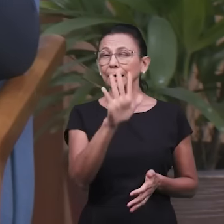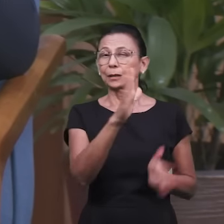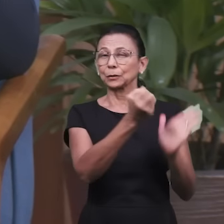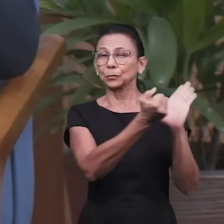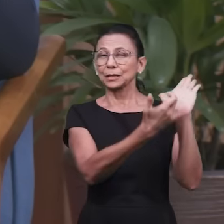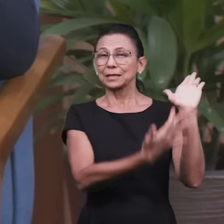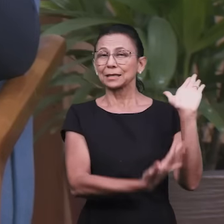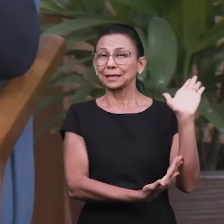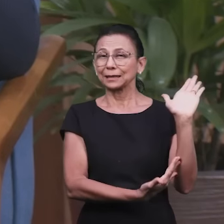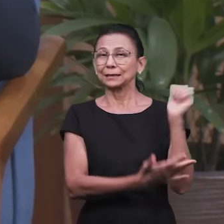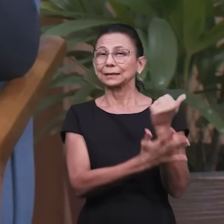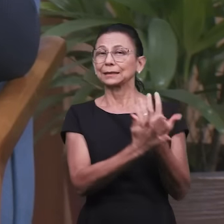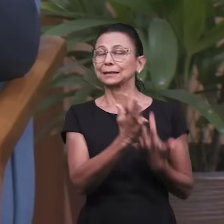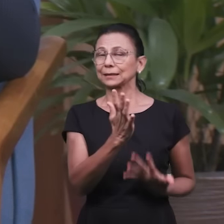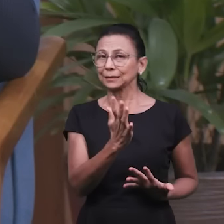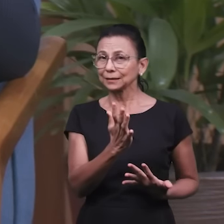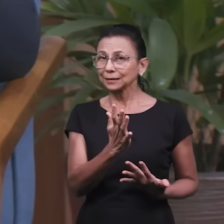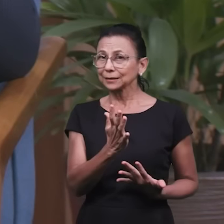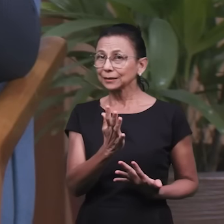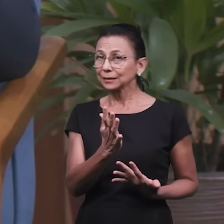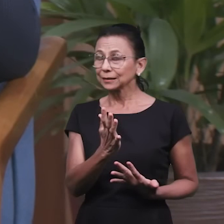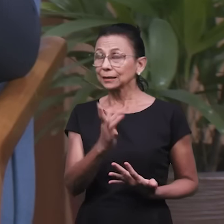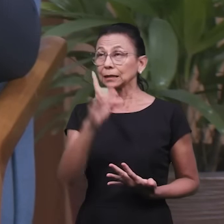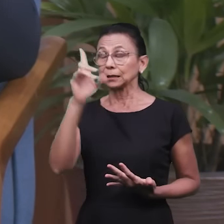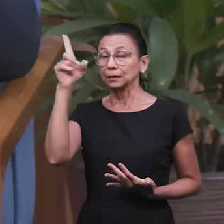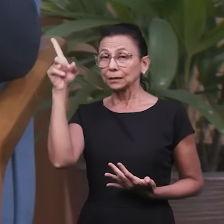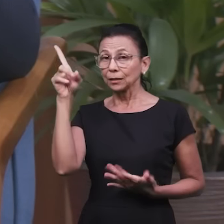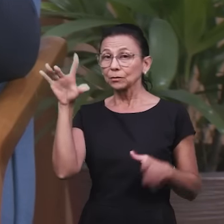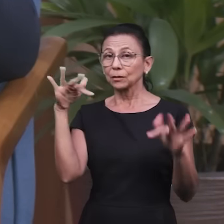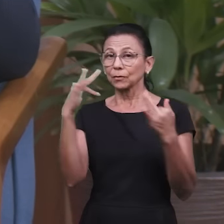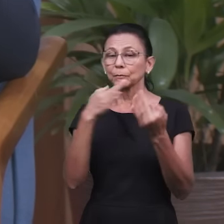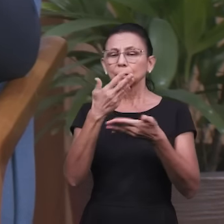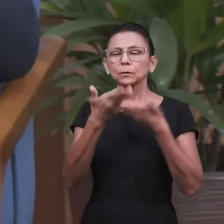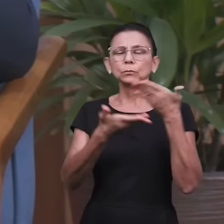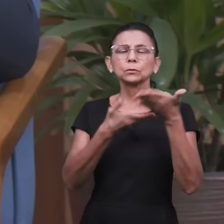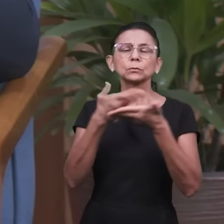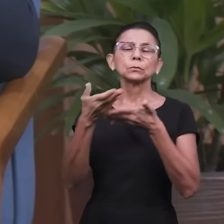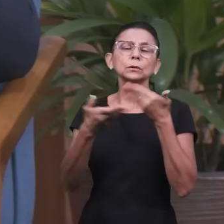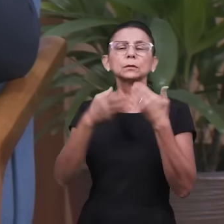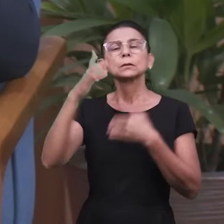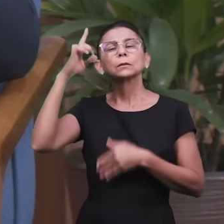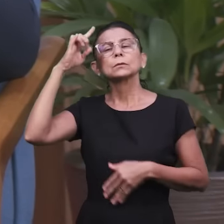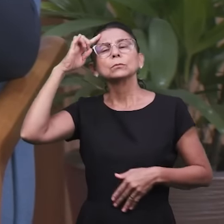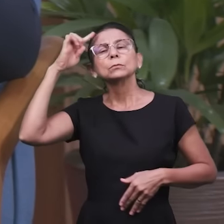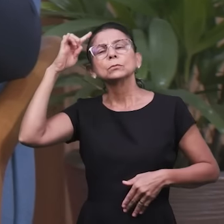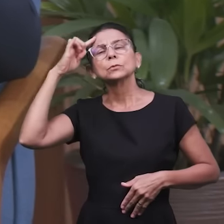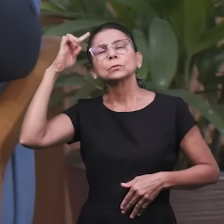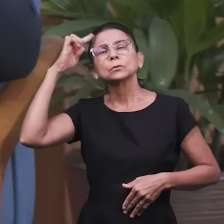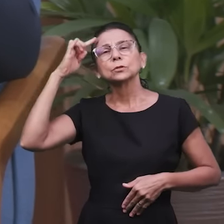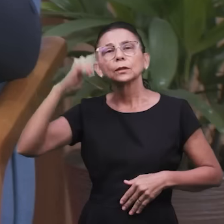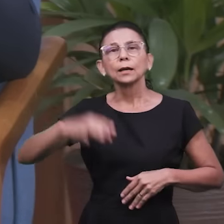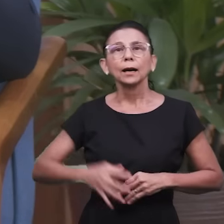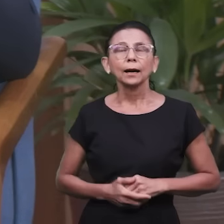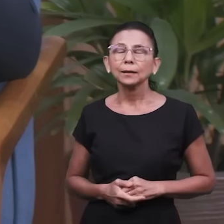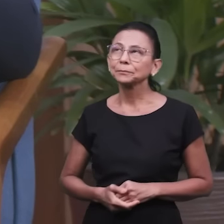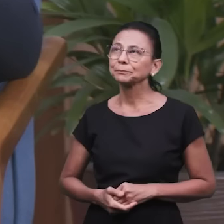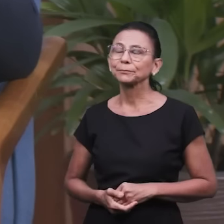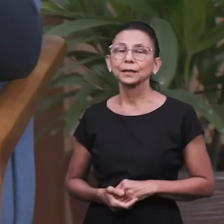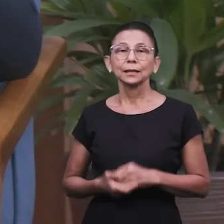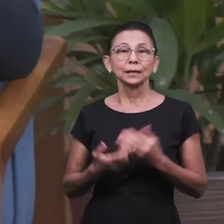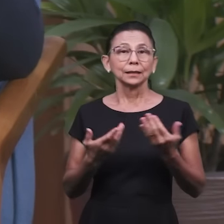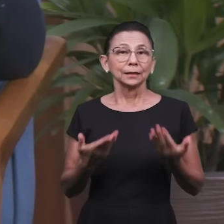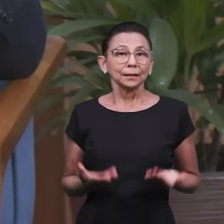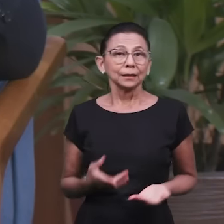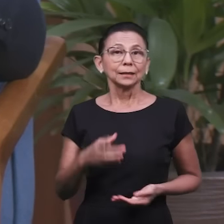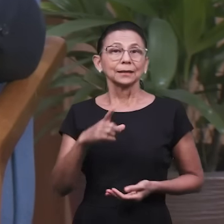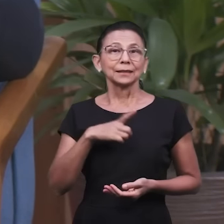do Calvário. Deus cuida de nós e da nossa família a cada dia e ainda nos oferece um lugar